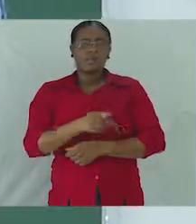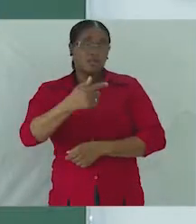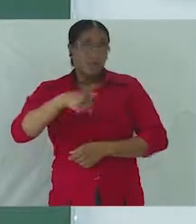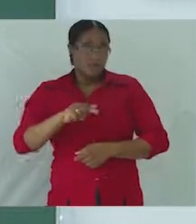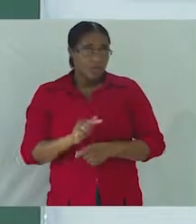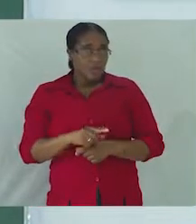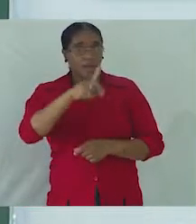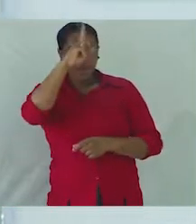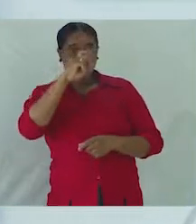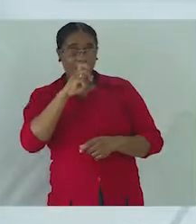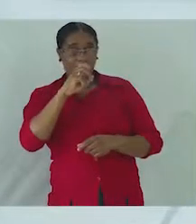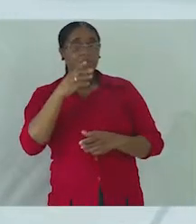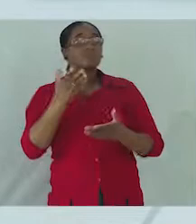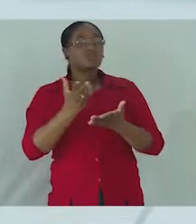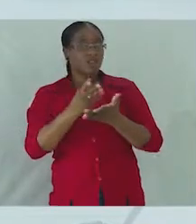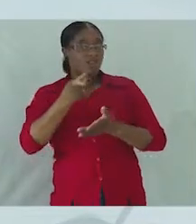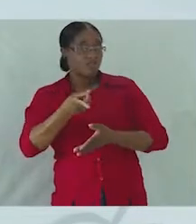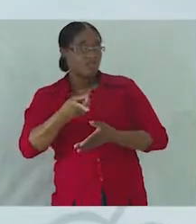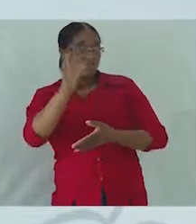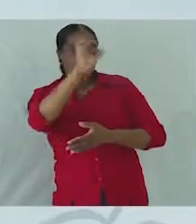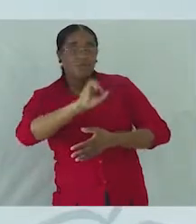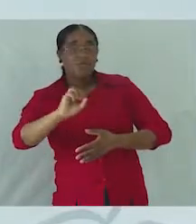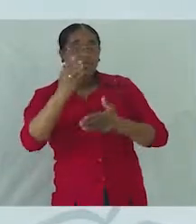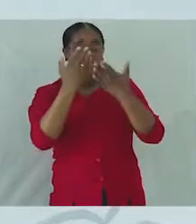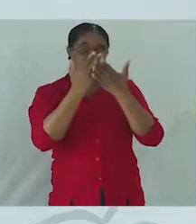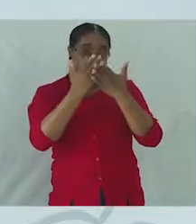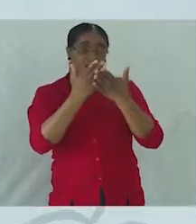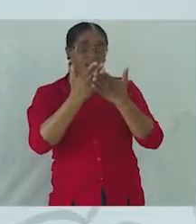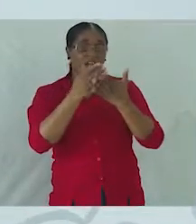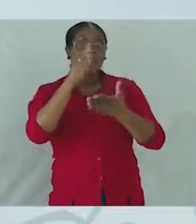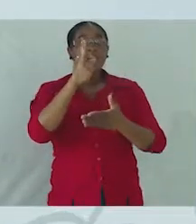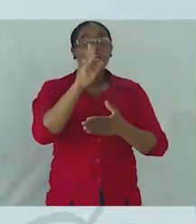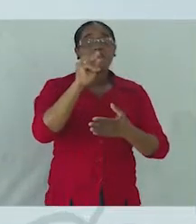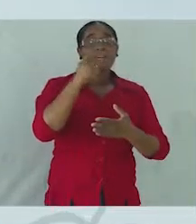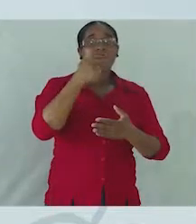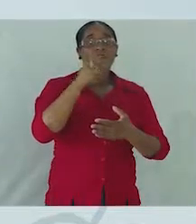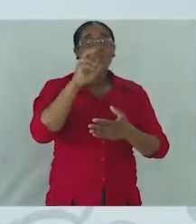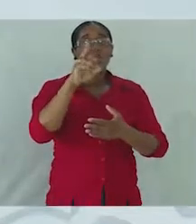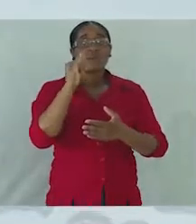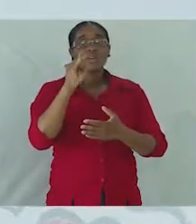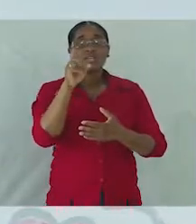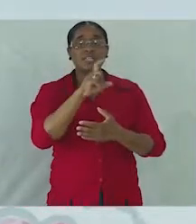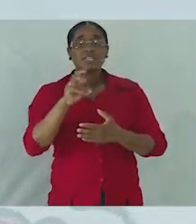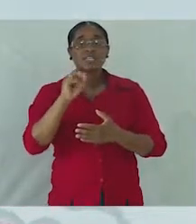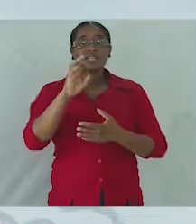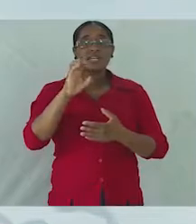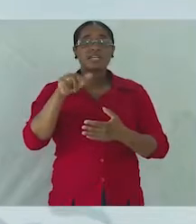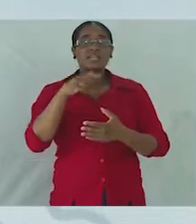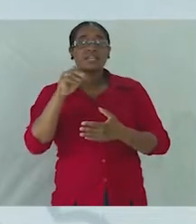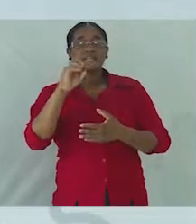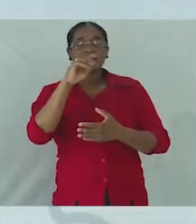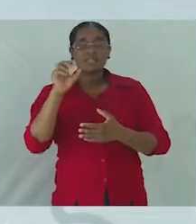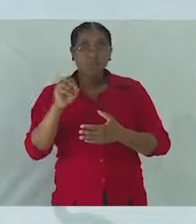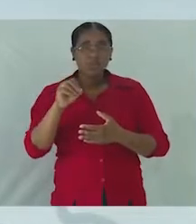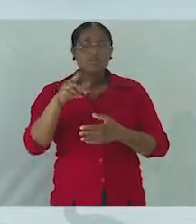vamos recordar o nono ano. Vocês estudaram a fatorização e aprenderam a fatorizar pondo o